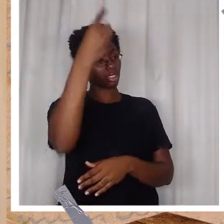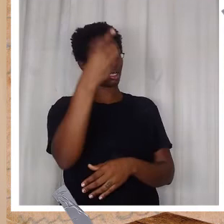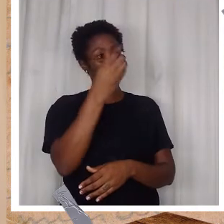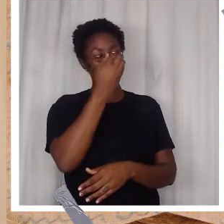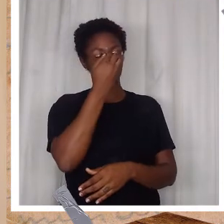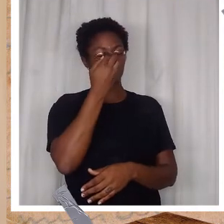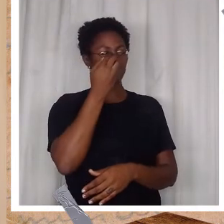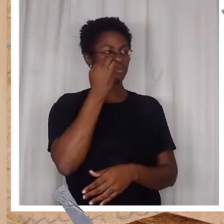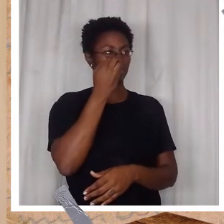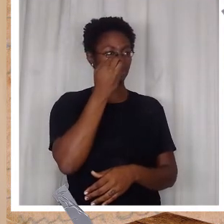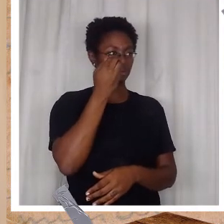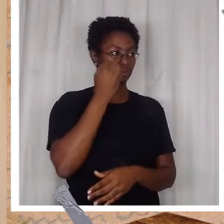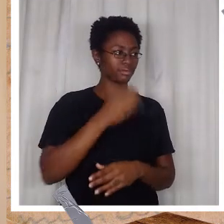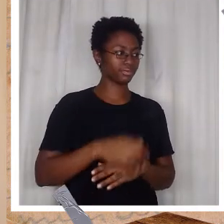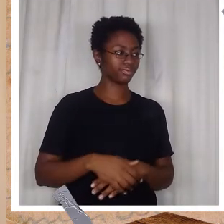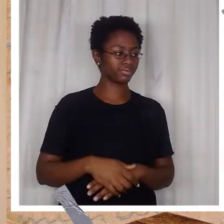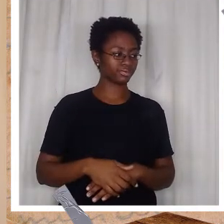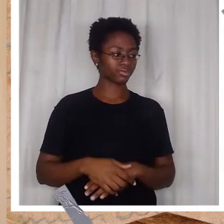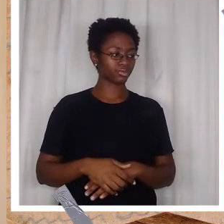expressar quase que